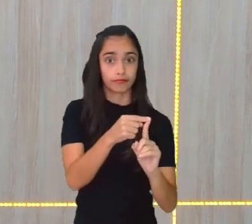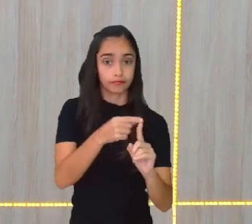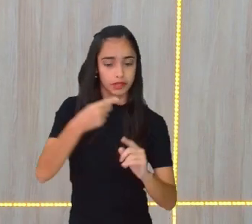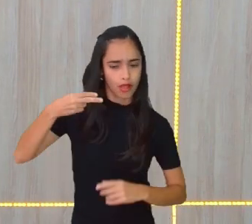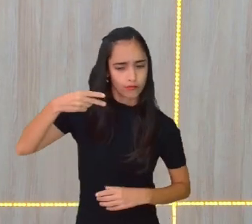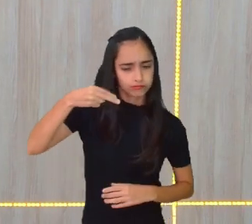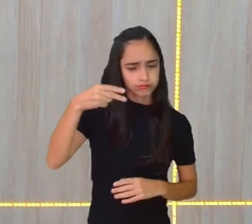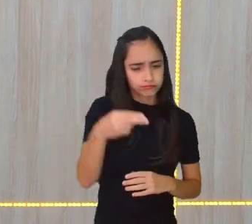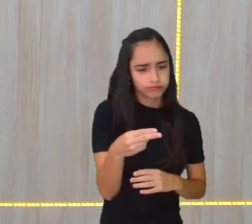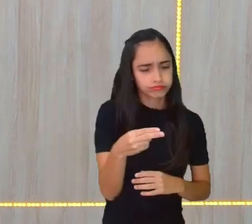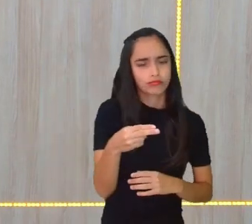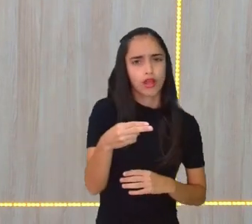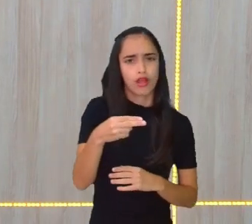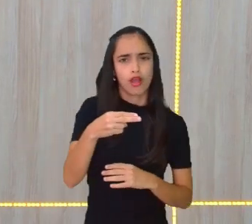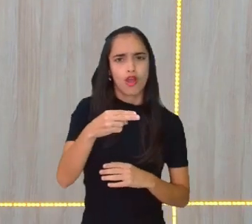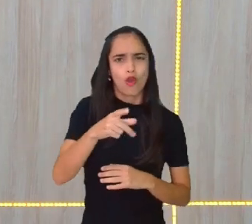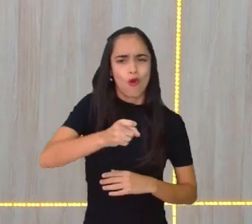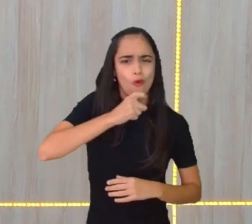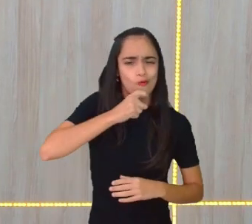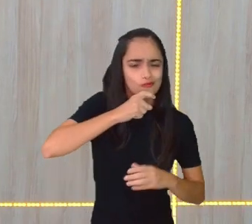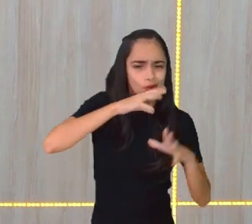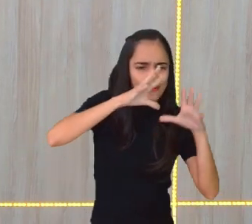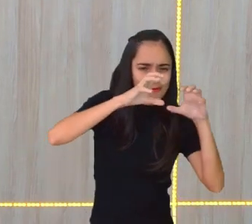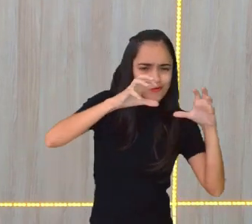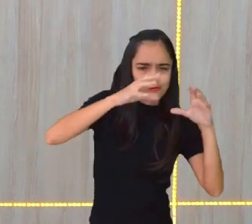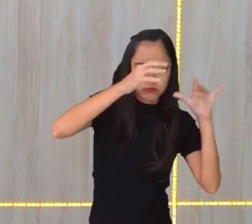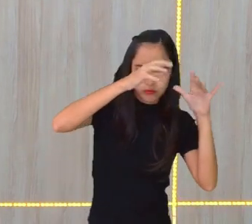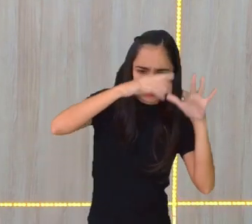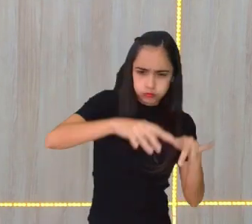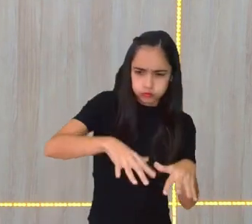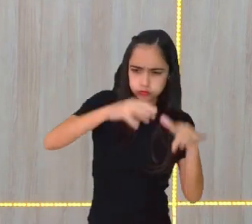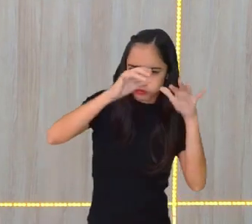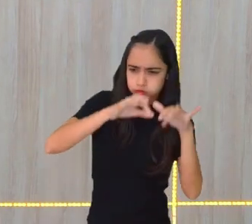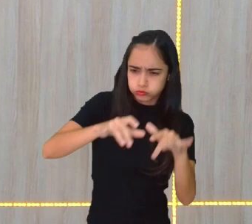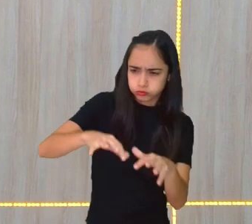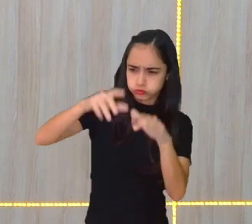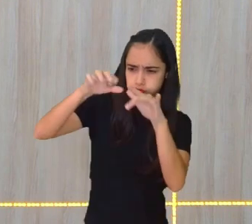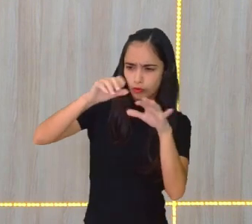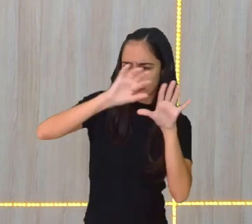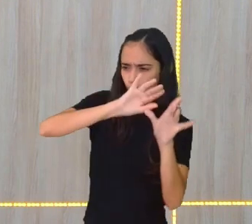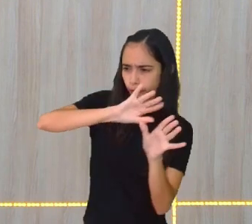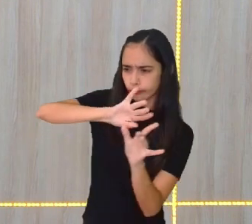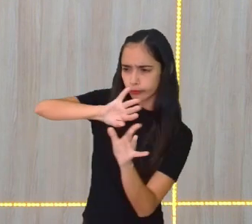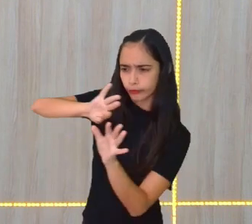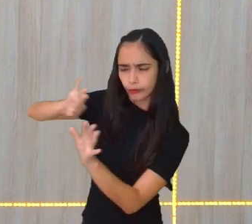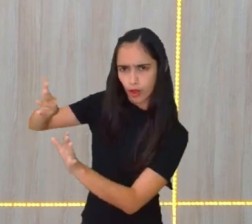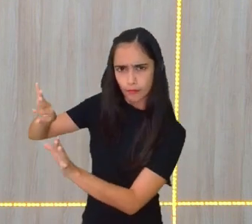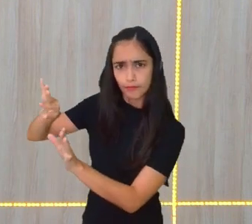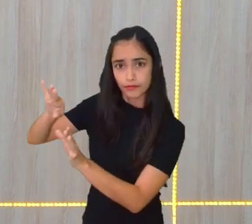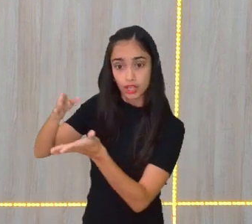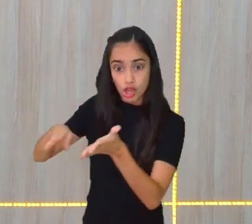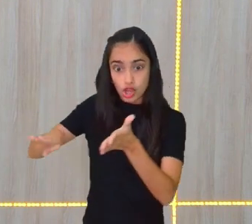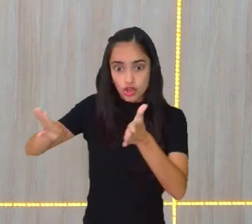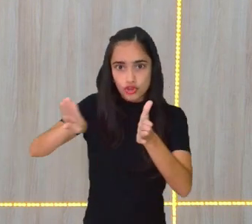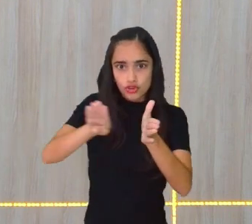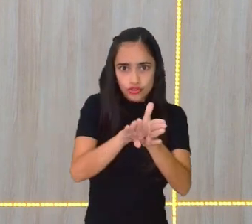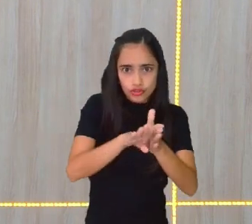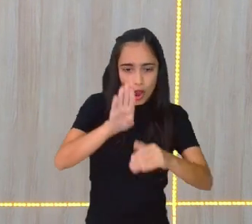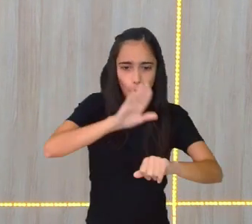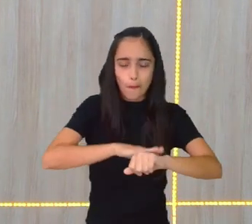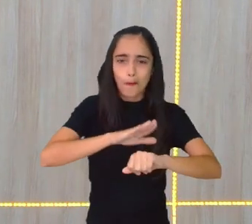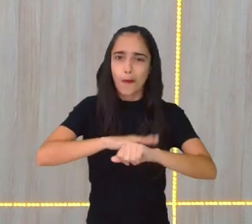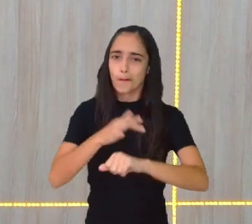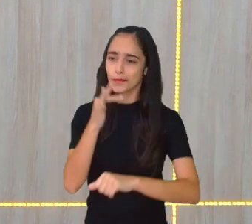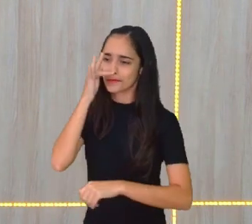o inverno, fazer com que ele passe pela floresta e que assim surja a nova primavera. Então ela tem um trabalho de